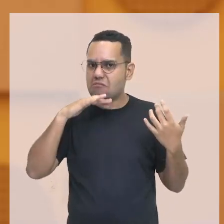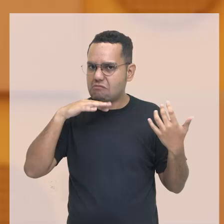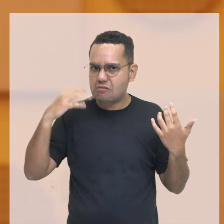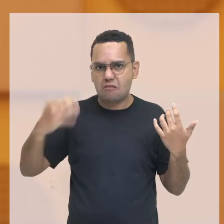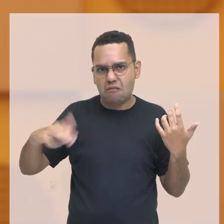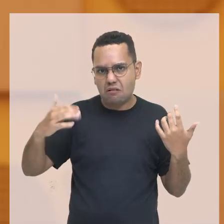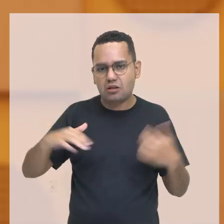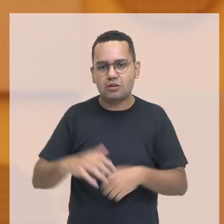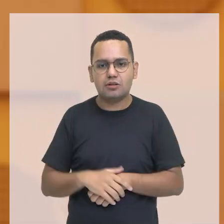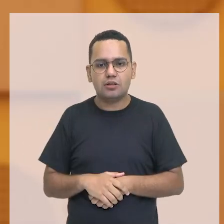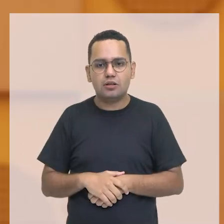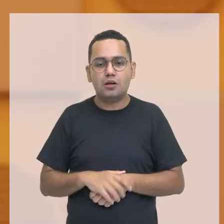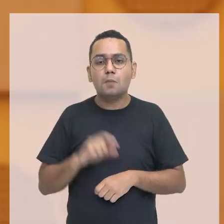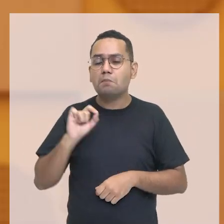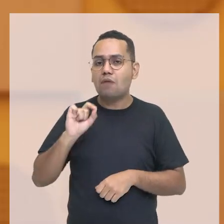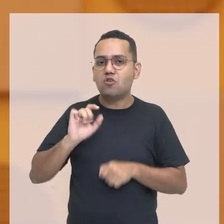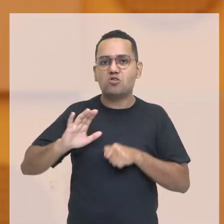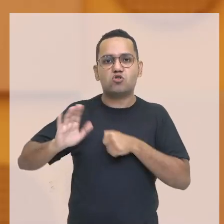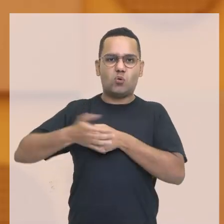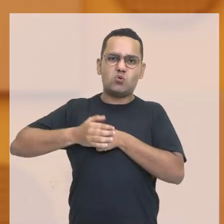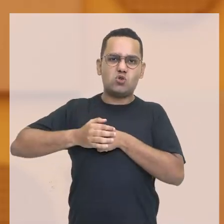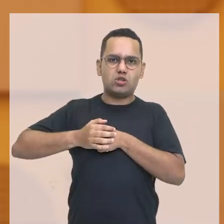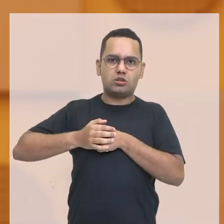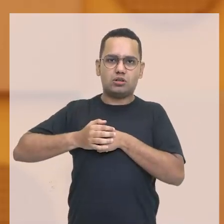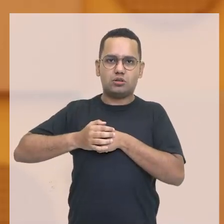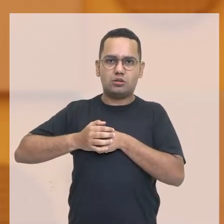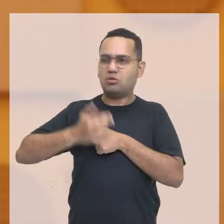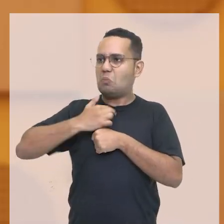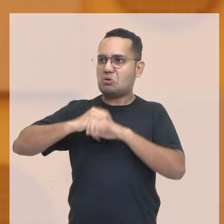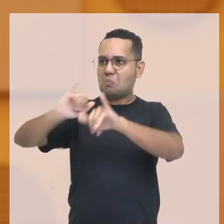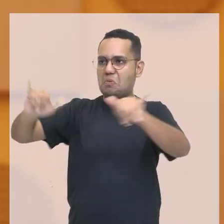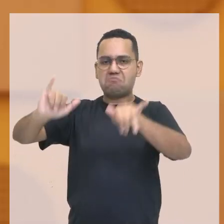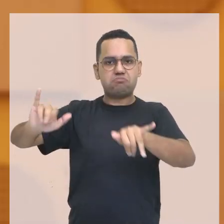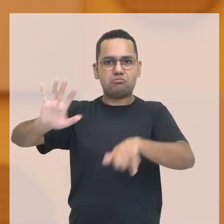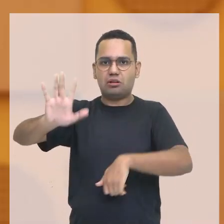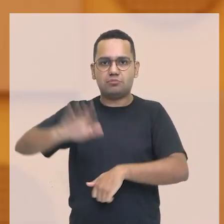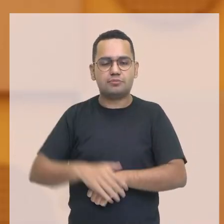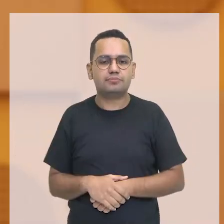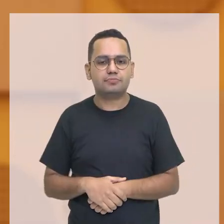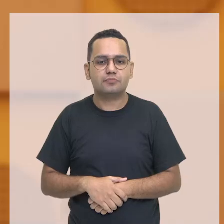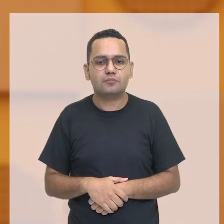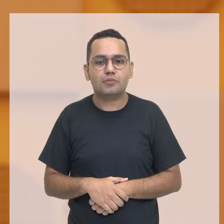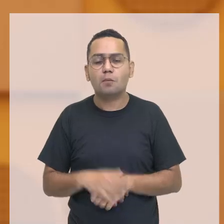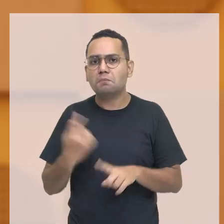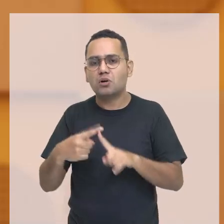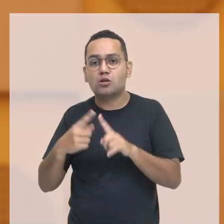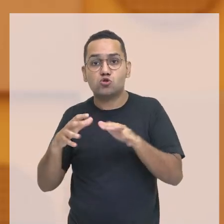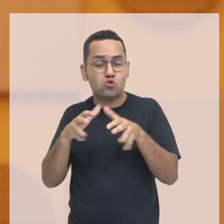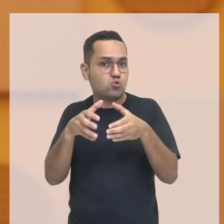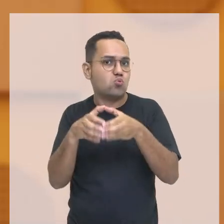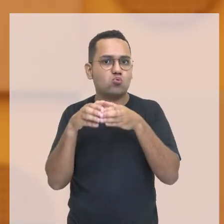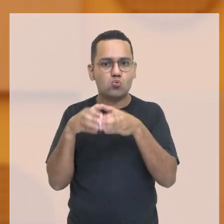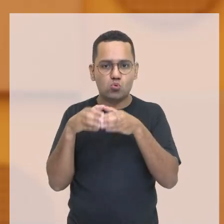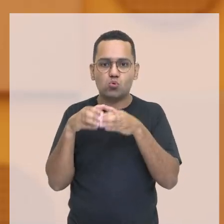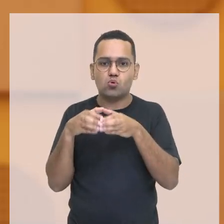elas foram escondidas do público. Por quê? Porque havia um departamento em que havia ali a